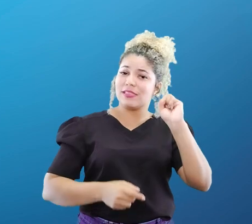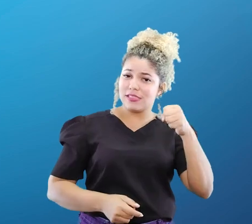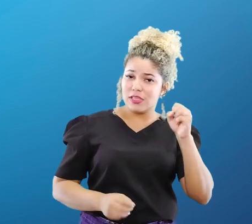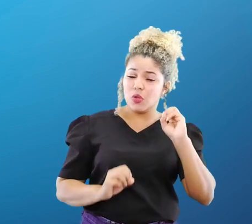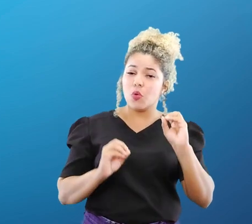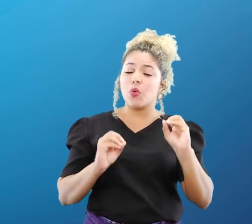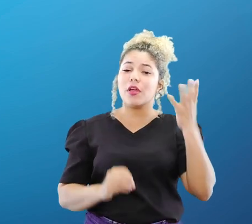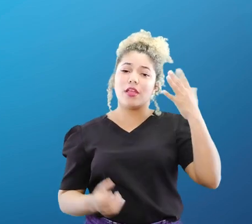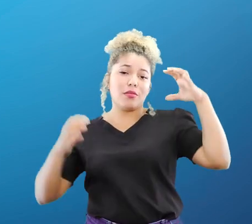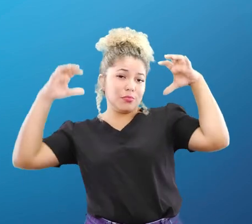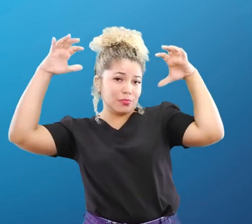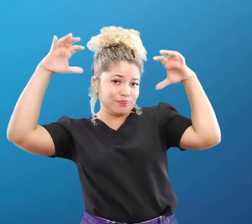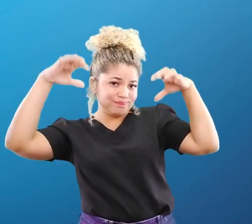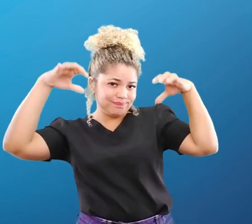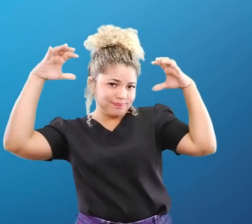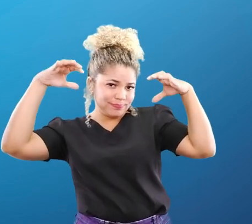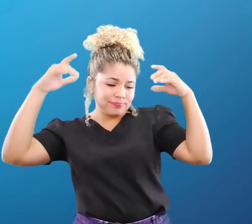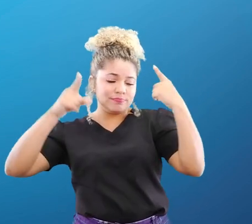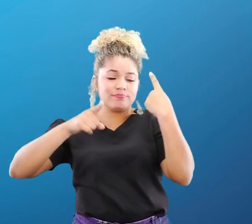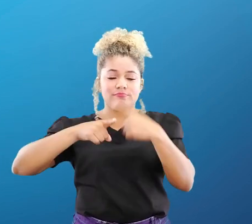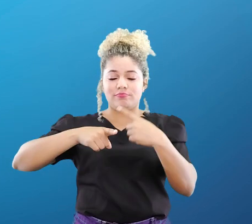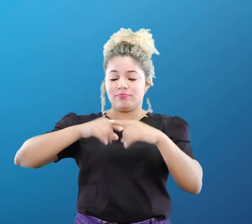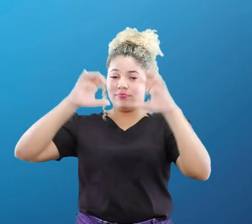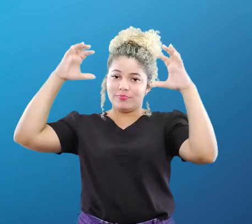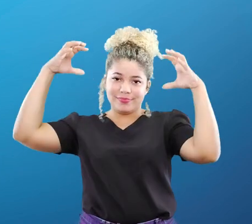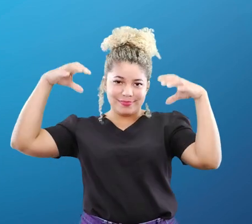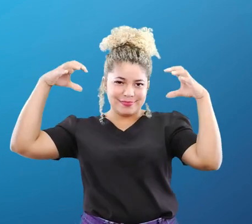aos eventos chuvosos de grande magnitude.